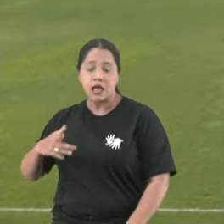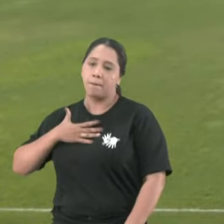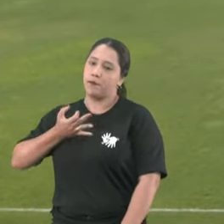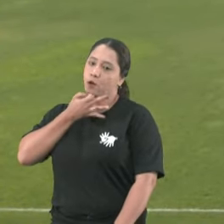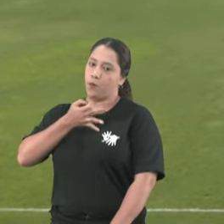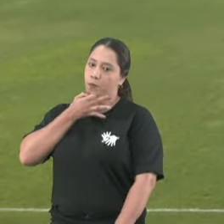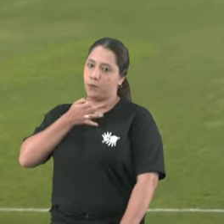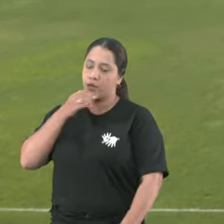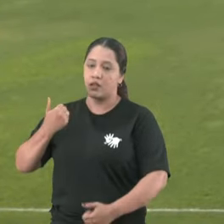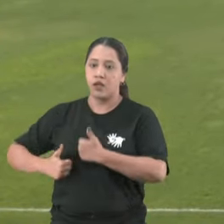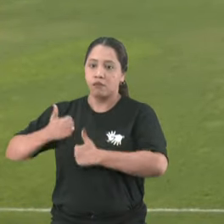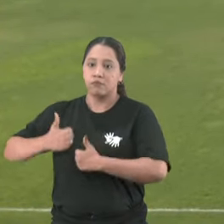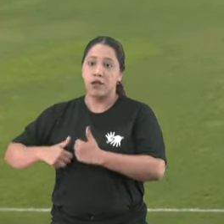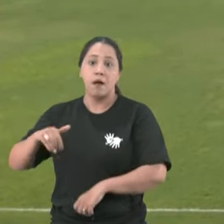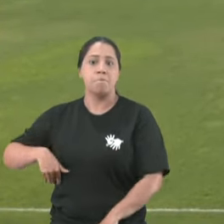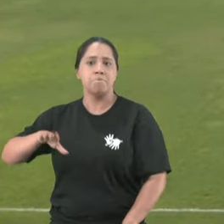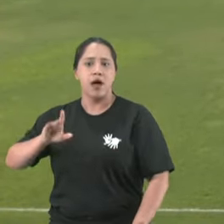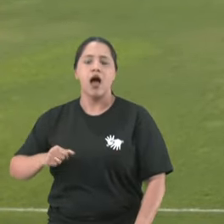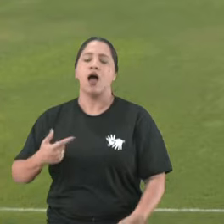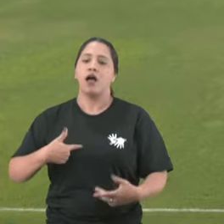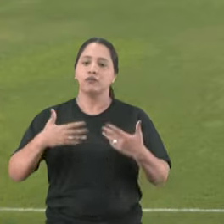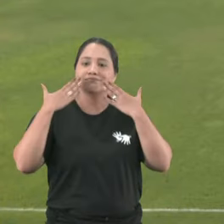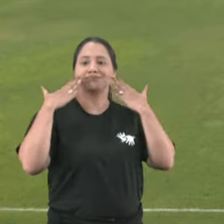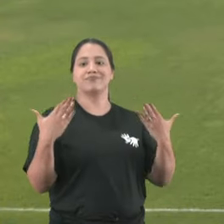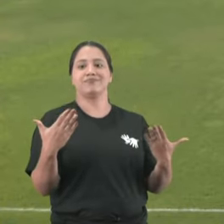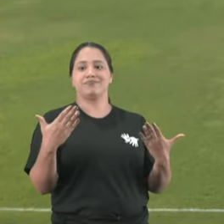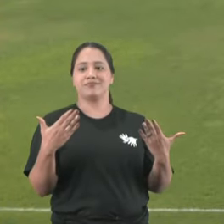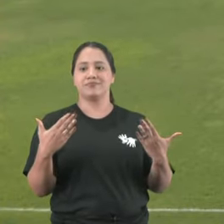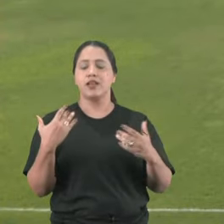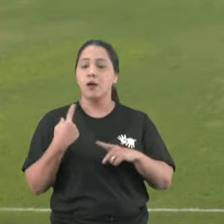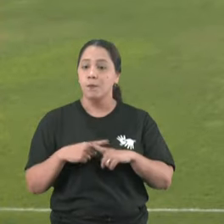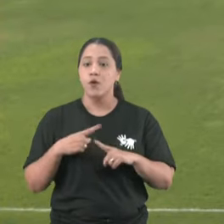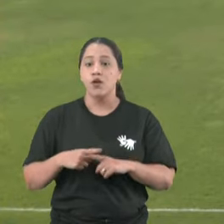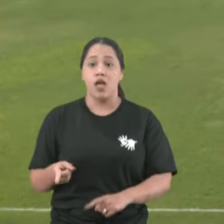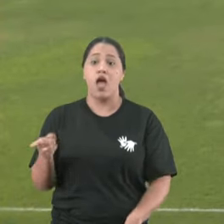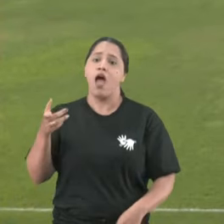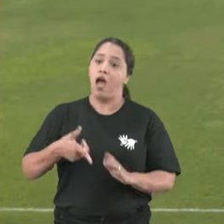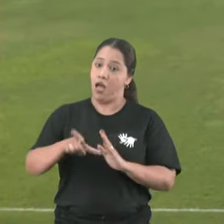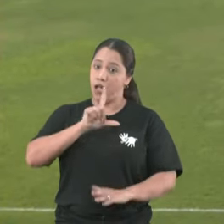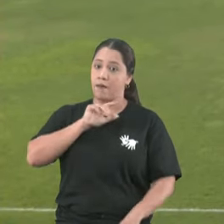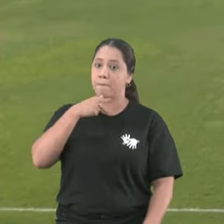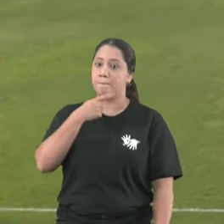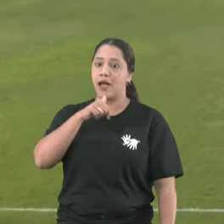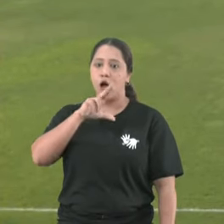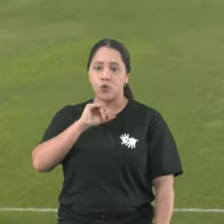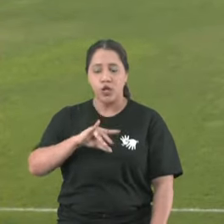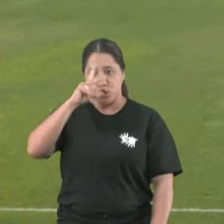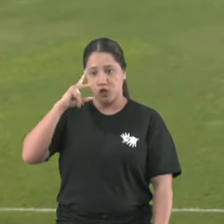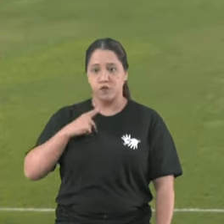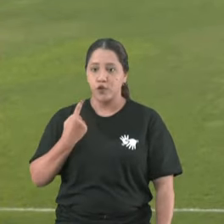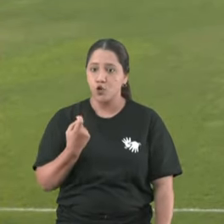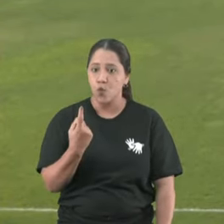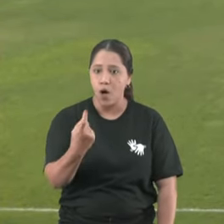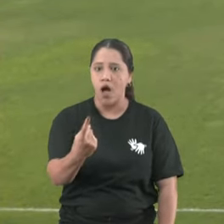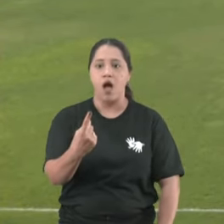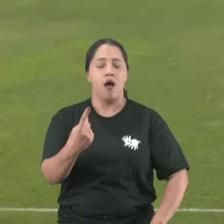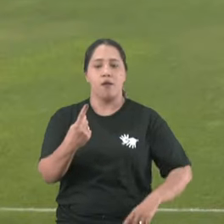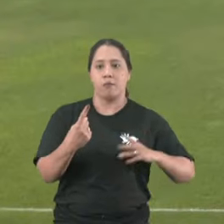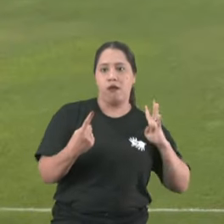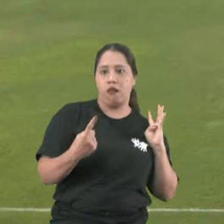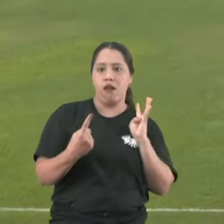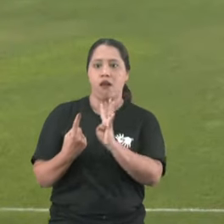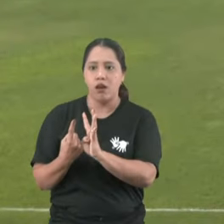modo de ver, mais exposto nesse primeiro tempo. Porque muitas vezes era o Paulinho indo na individual para cima dele, ou